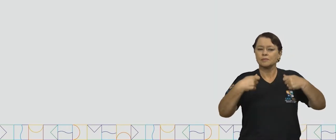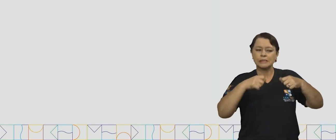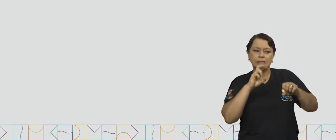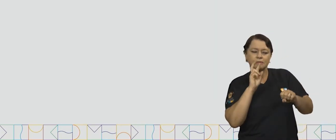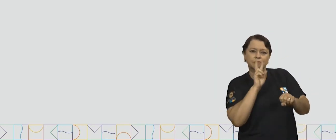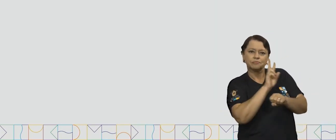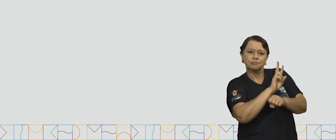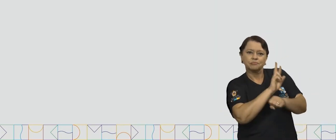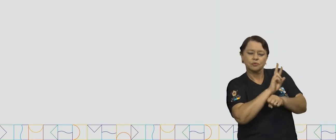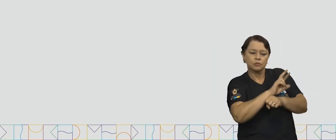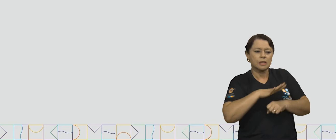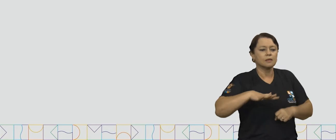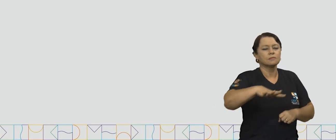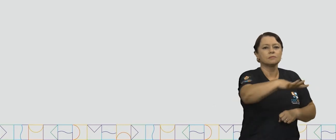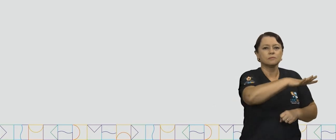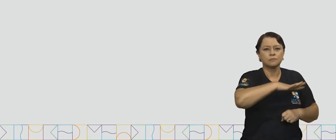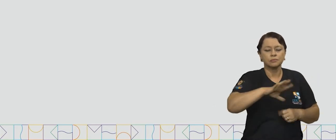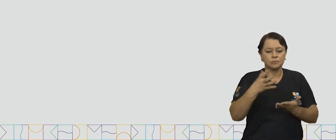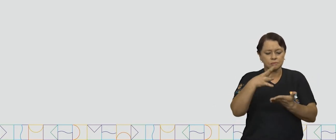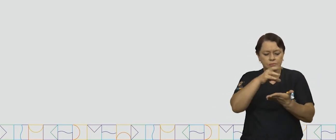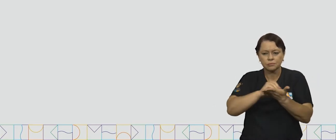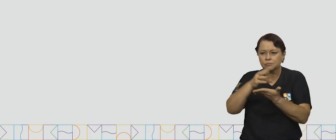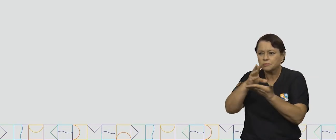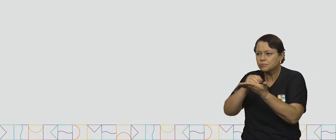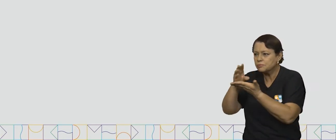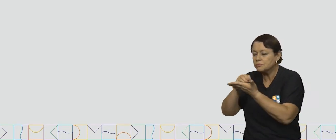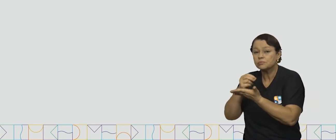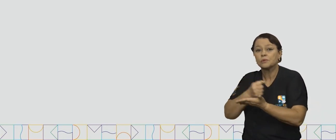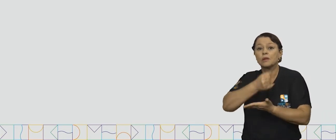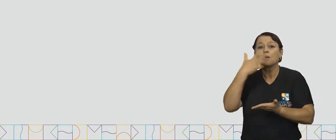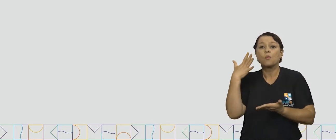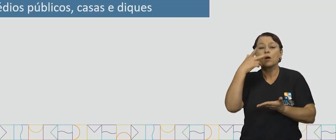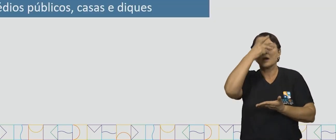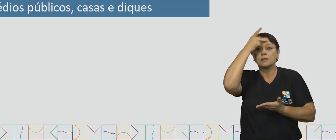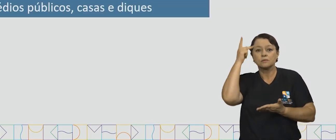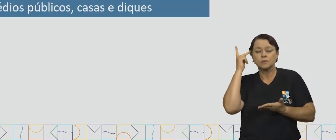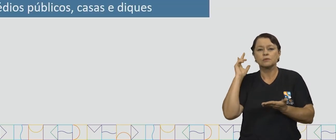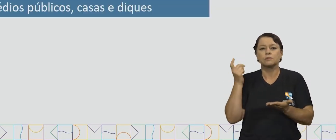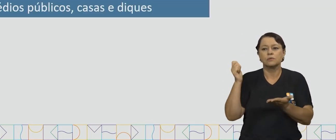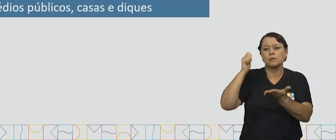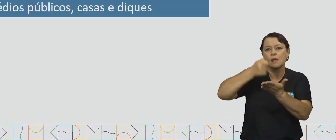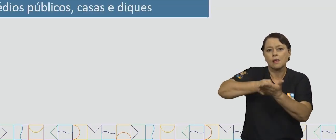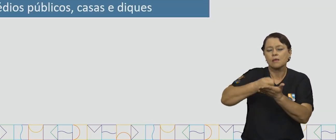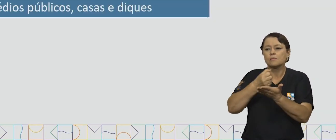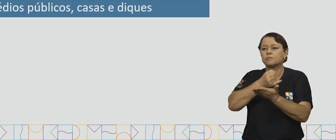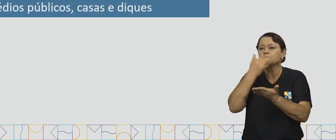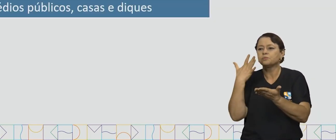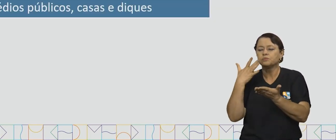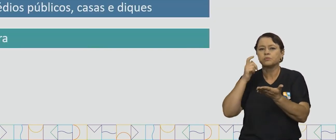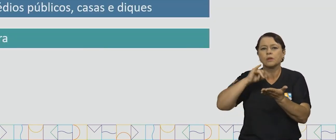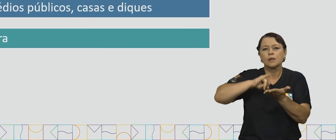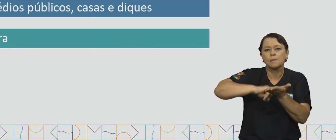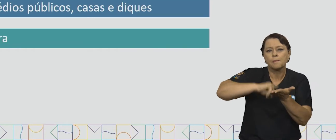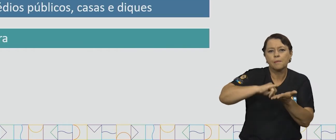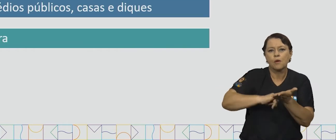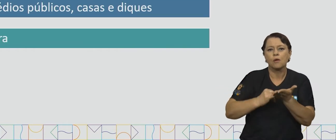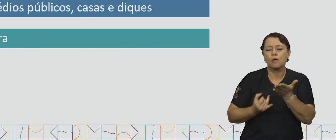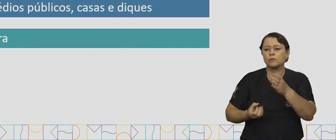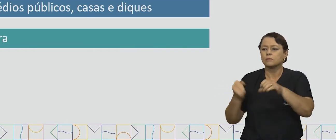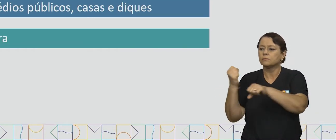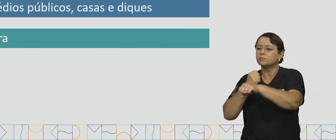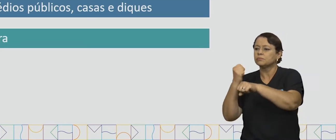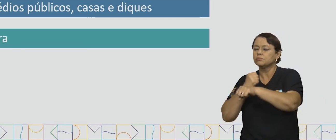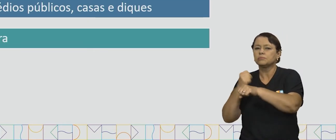território, registrar o número de habitantes, calcular e cobrar impostos, construir prédios públicos, casas